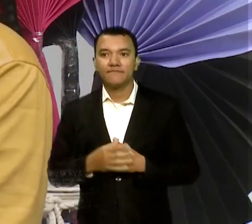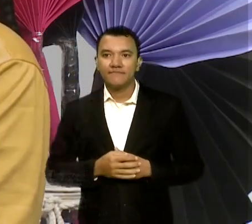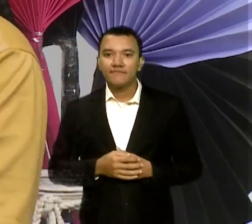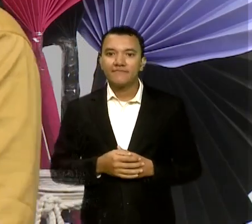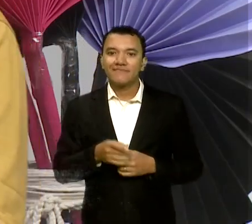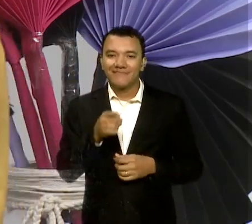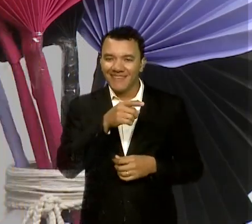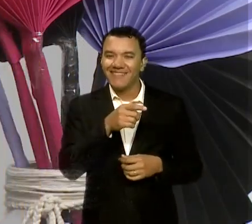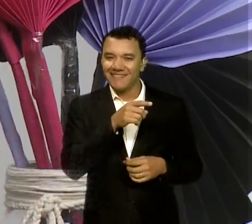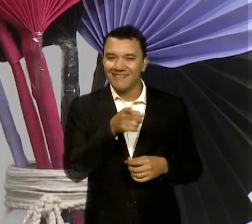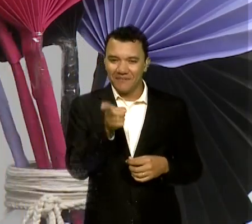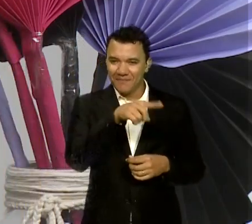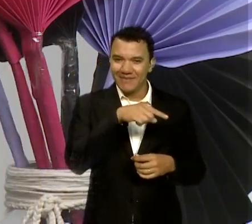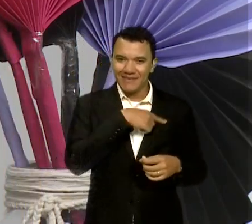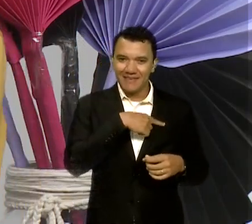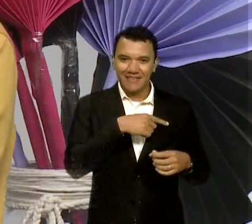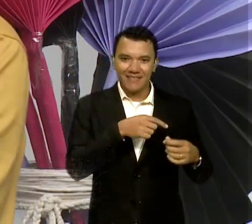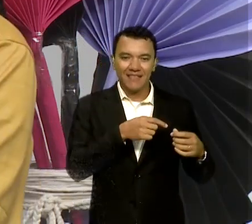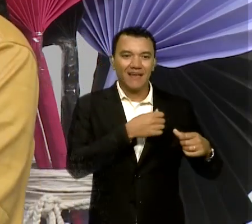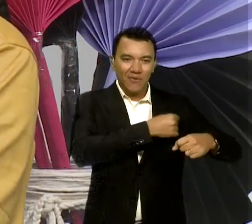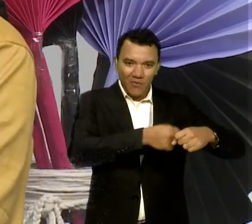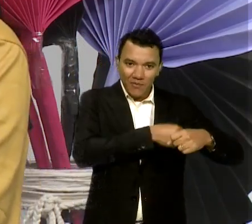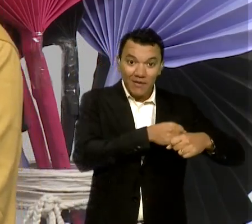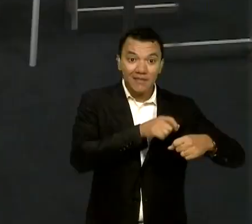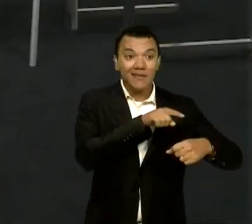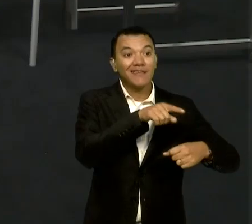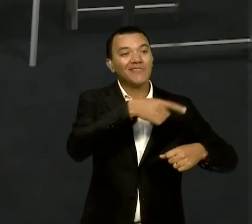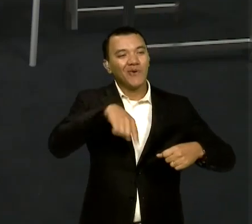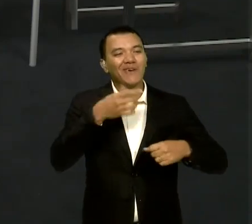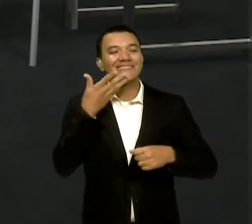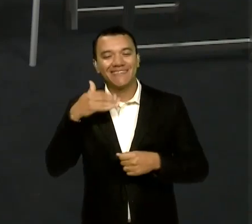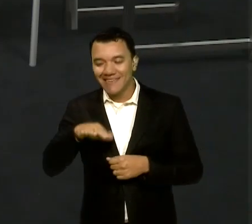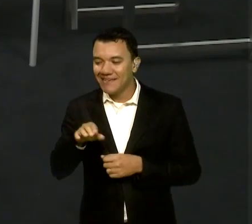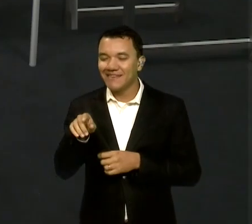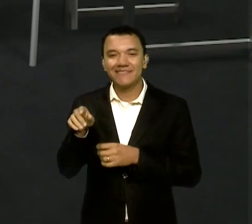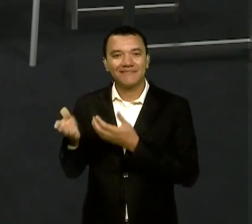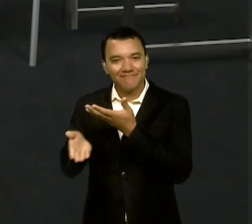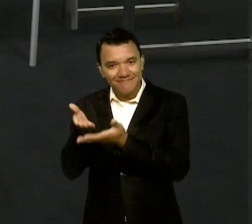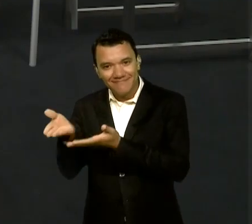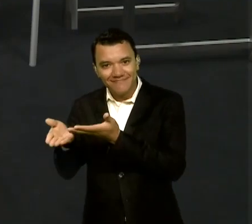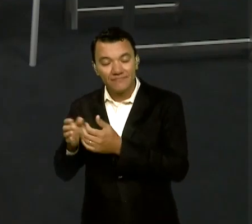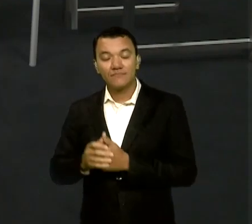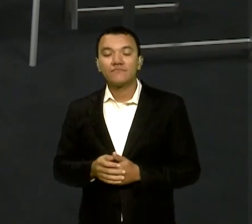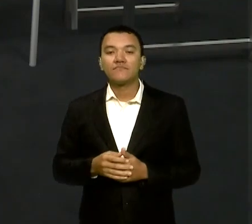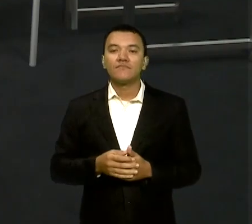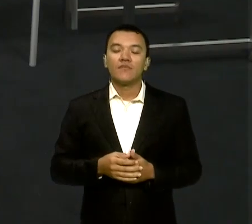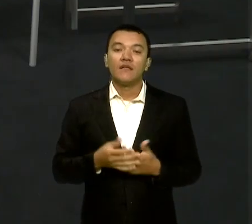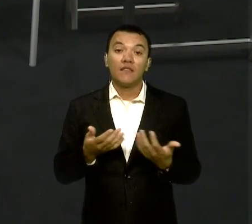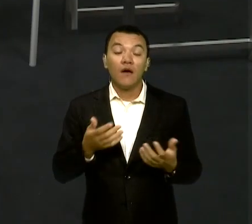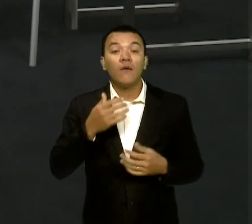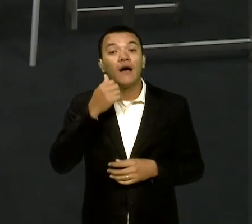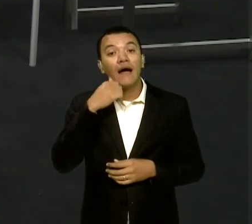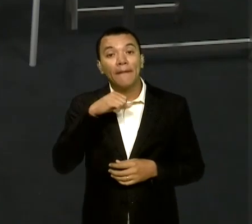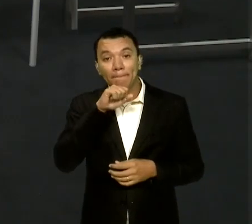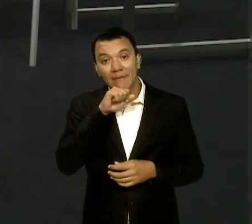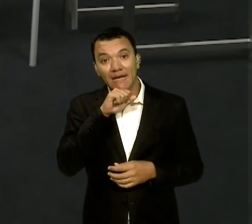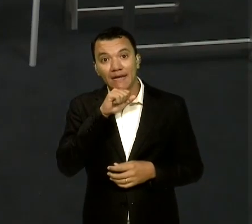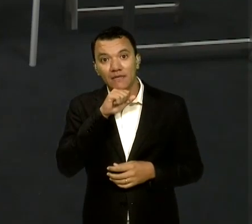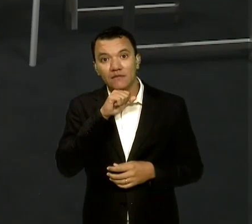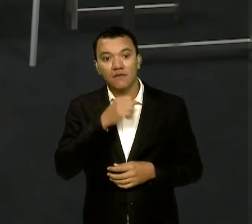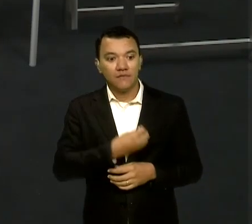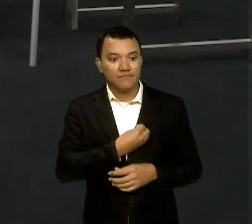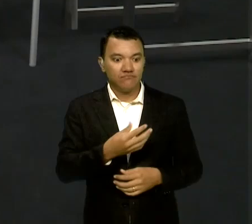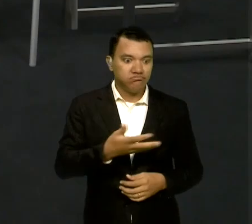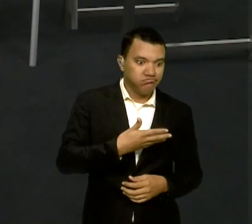na comida, a gente demonstra, sim, afeto cuidando dos pequenos. Normalmente a mãe na vida corrida não consegue demonstrar